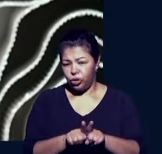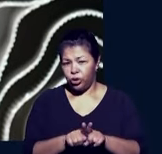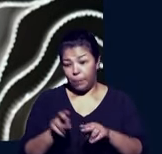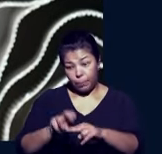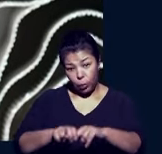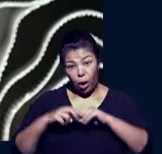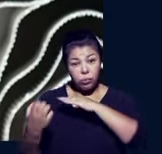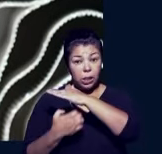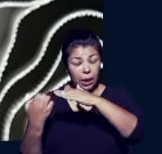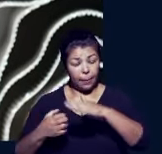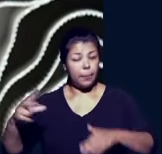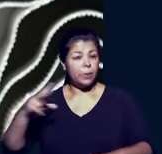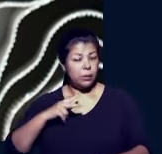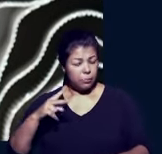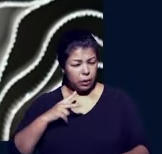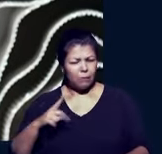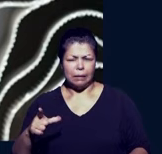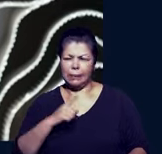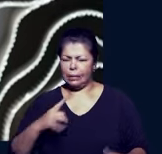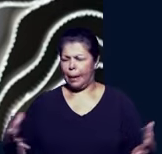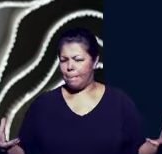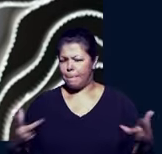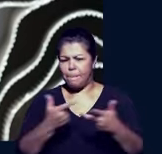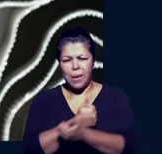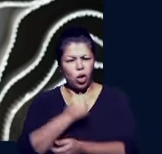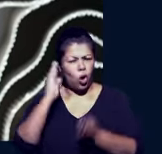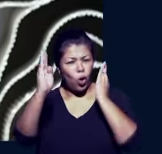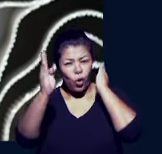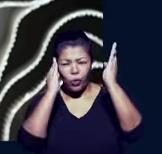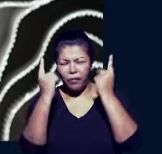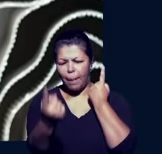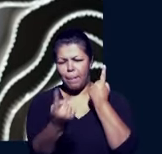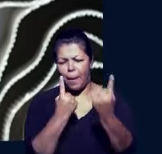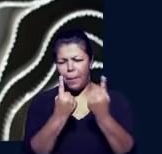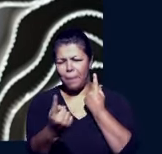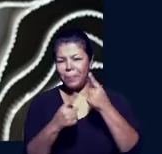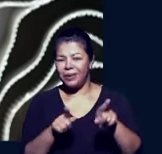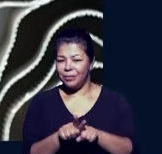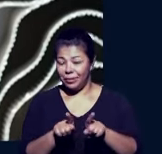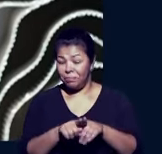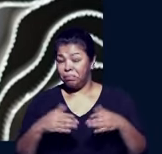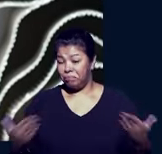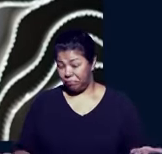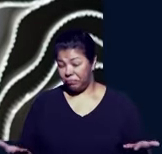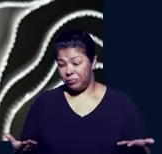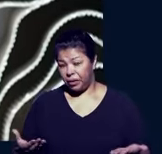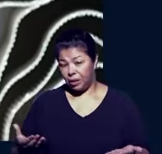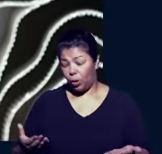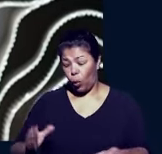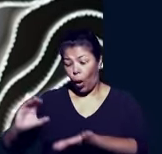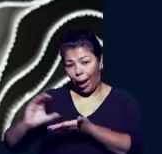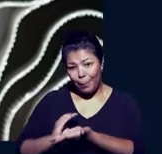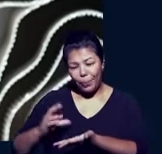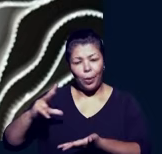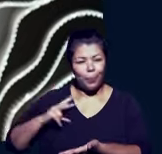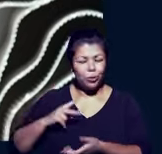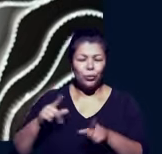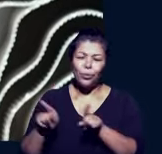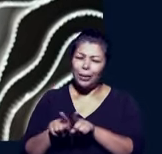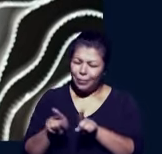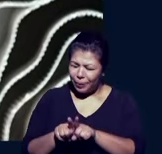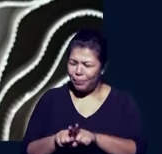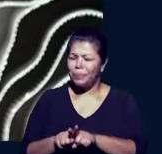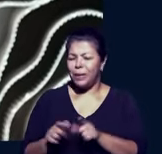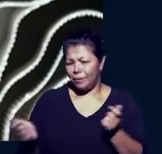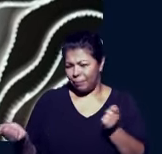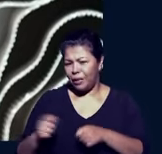privada e é por isso que nós temos excelentes rodovias as melhores do Brasil ou seja o capital privado tá entrando e tá fazendo a diferença e aí é uma questão de construção de contrato